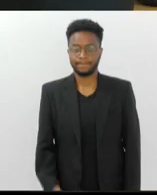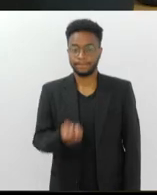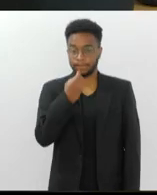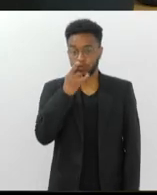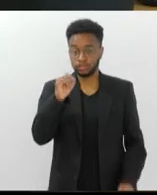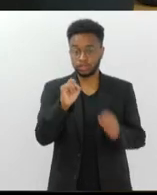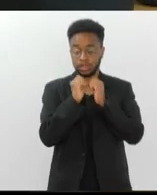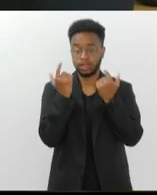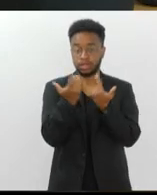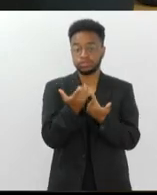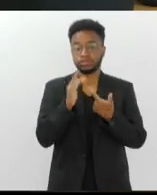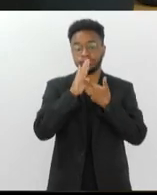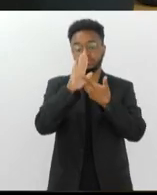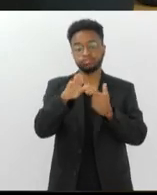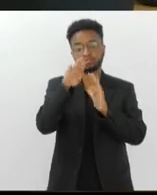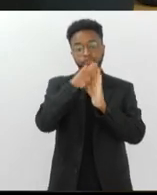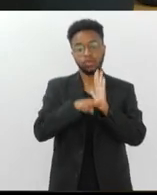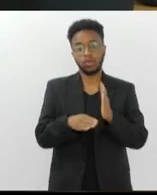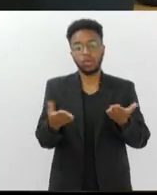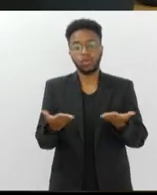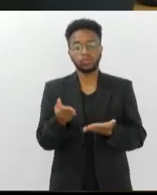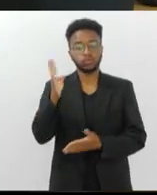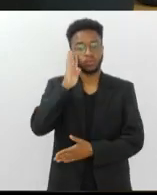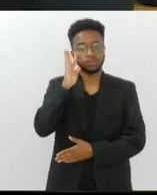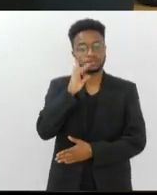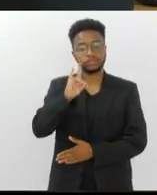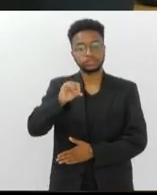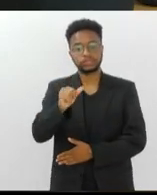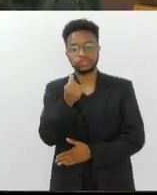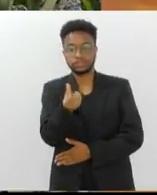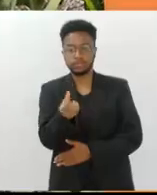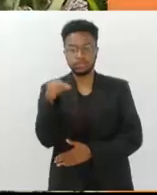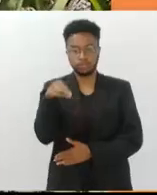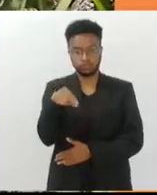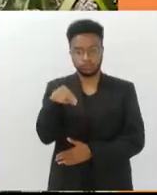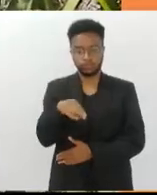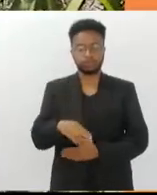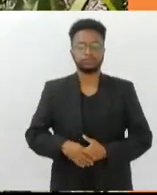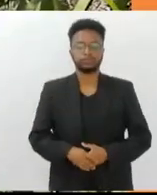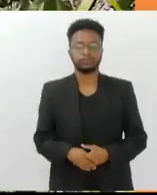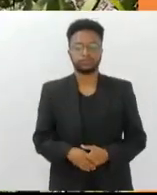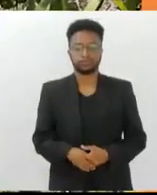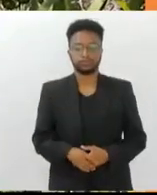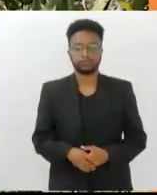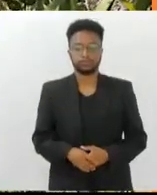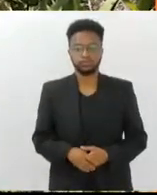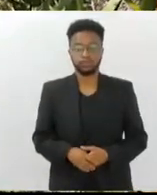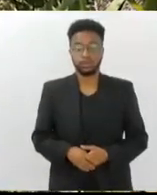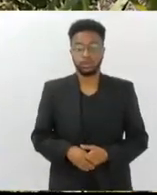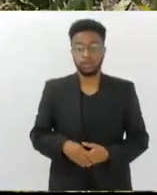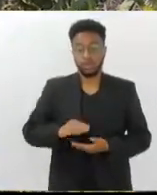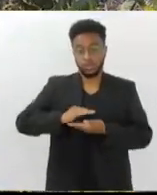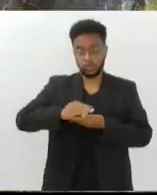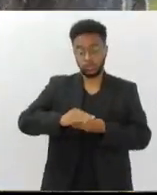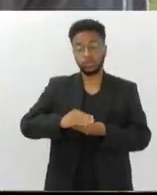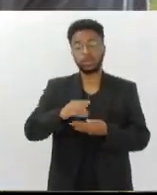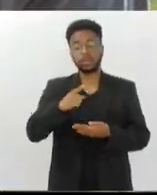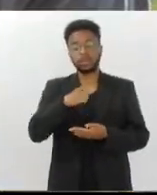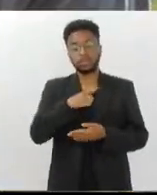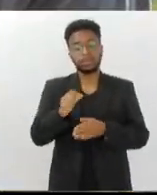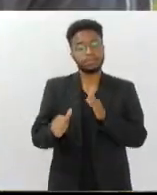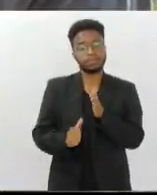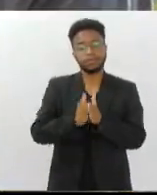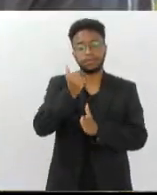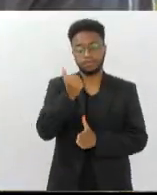O Bom Dia Alerj traz os seguintes destaques nesta quarta-feira, 6 de novembro. Rio das Ostras vai ser palco da